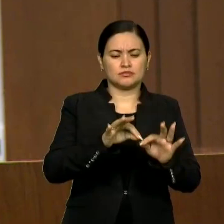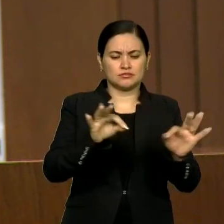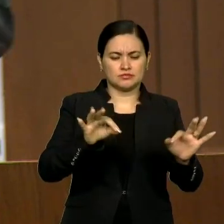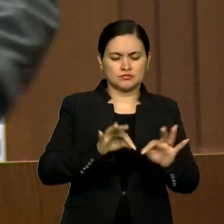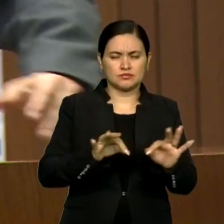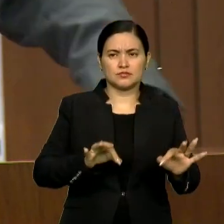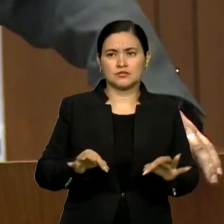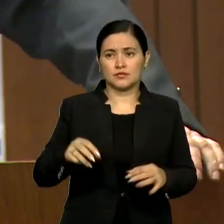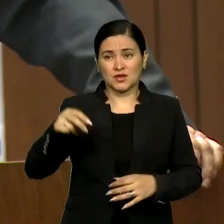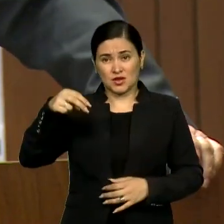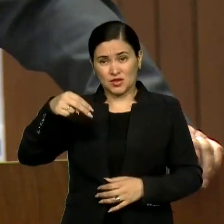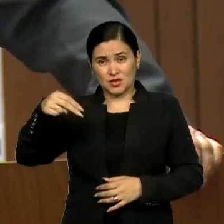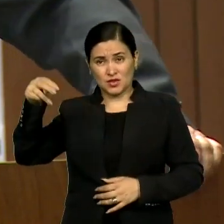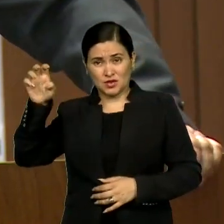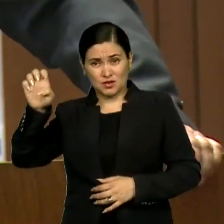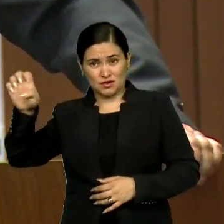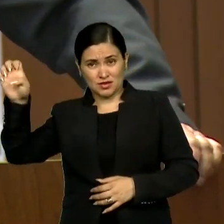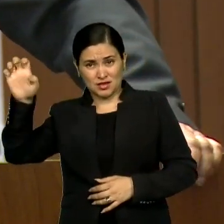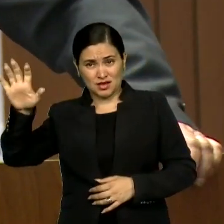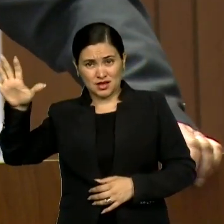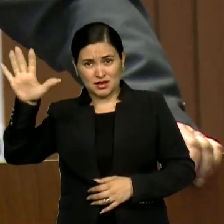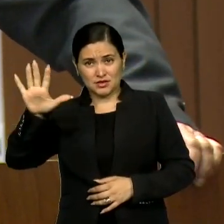tem apenas 3%.